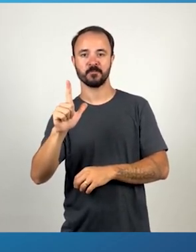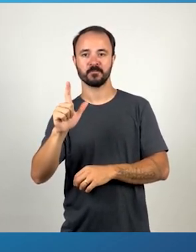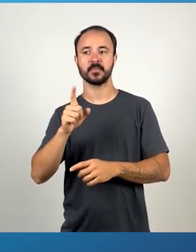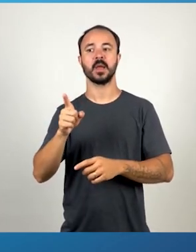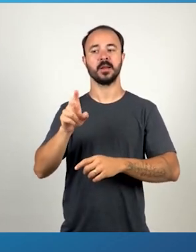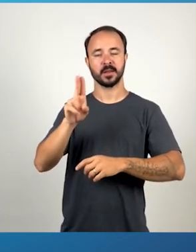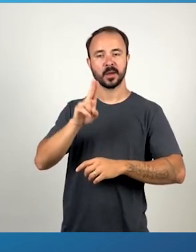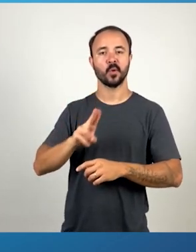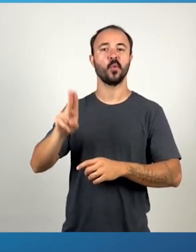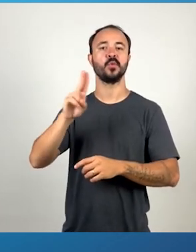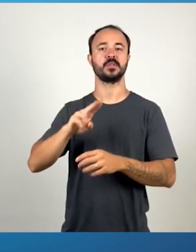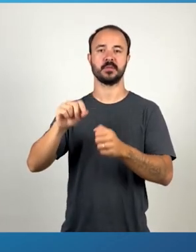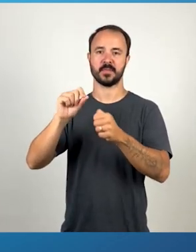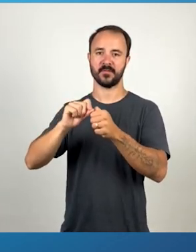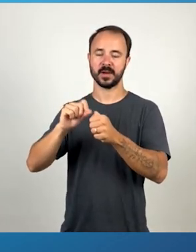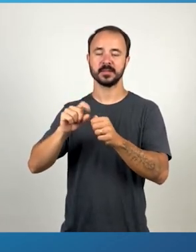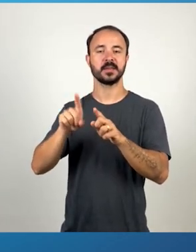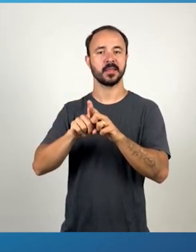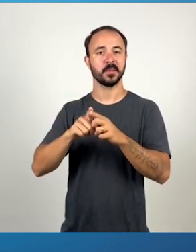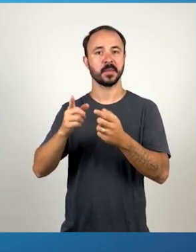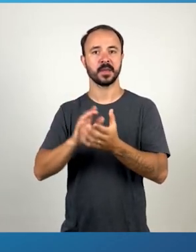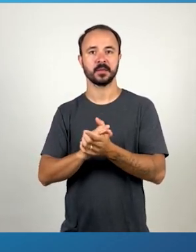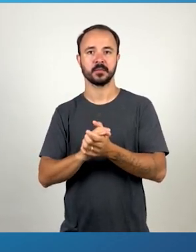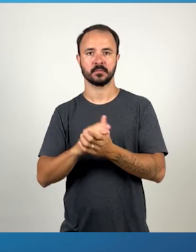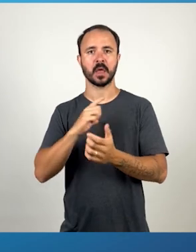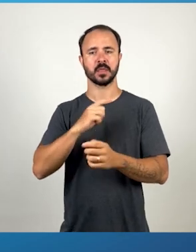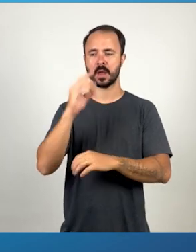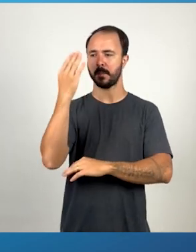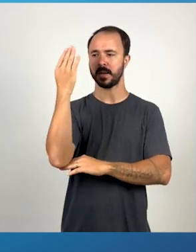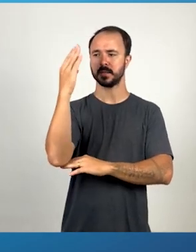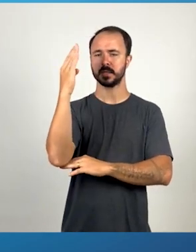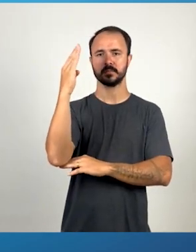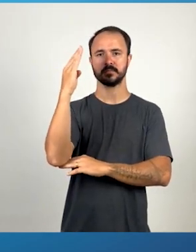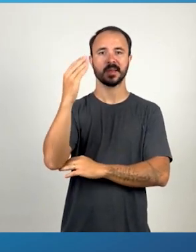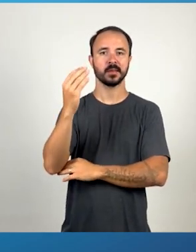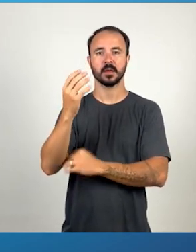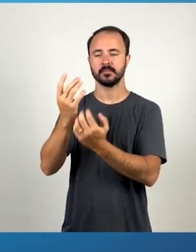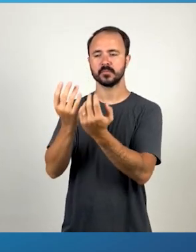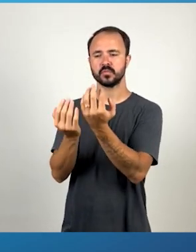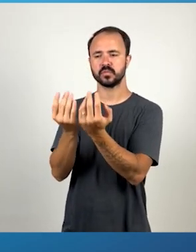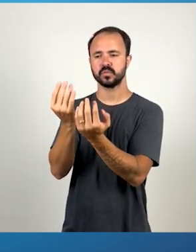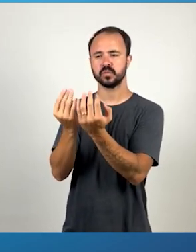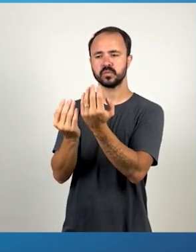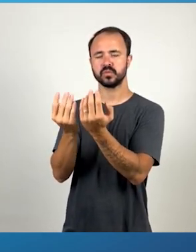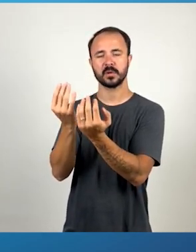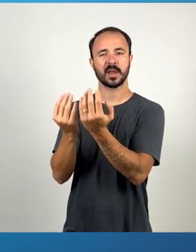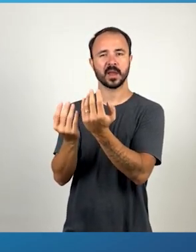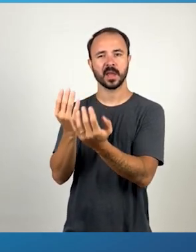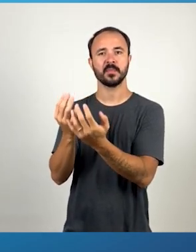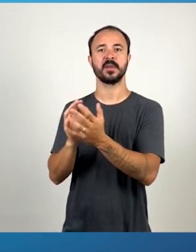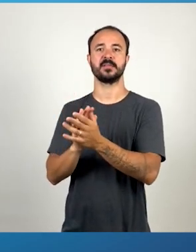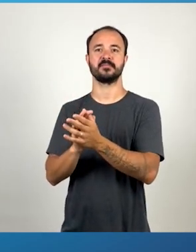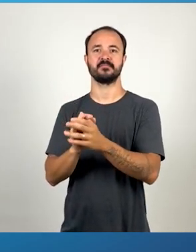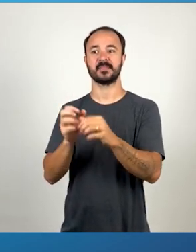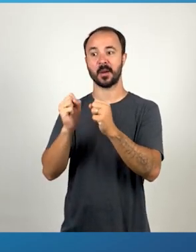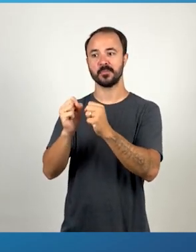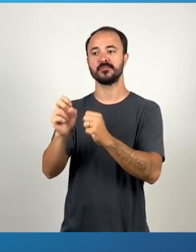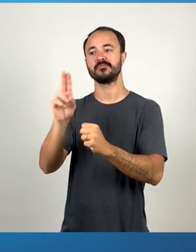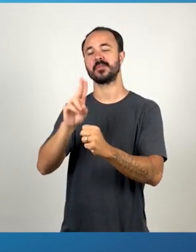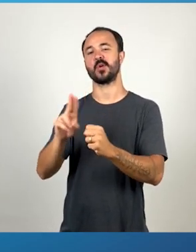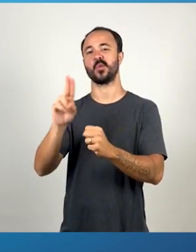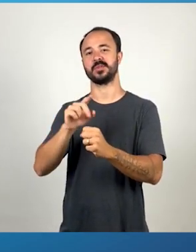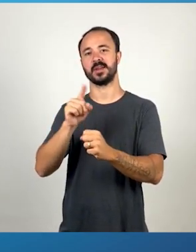oxigênio, tá, da madeira, e é usado para abastecer siderúrgicas, lareiras, churrasqueiras, fogões